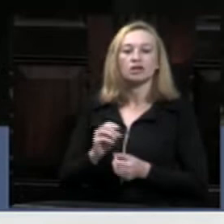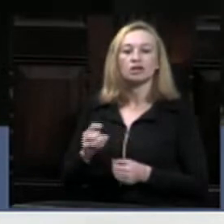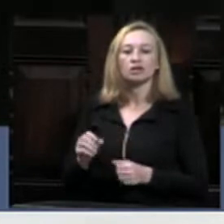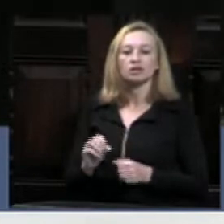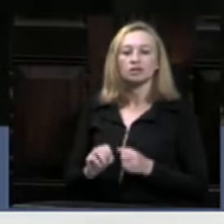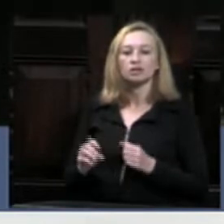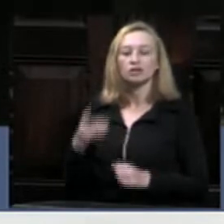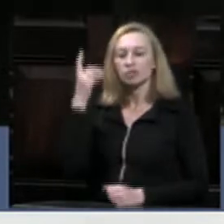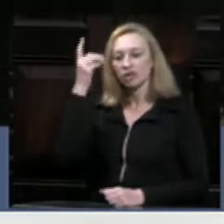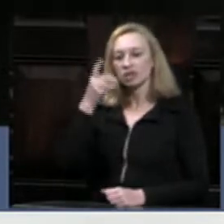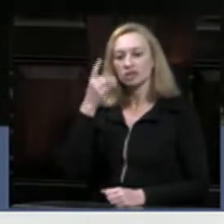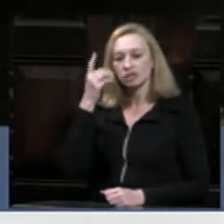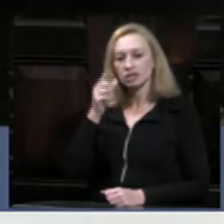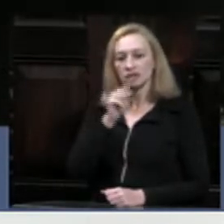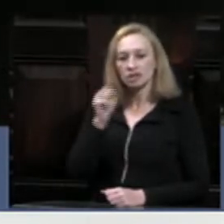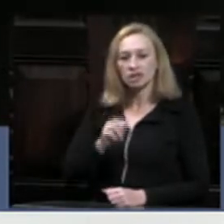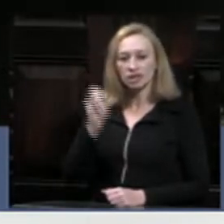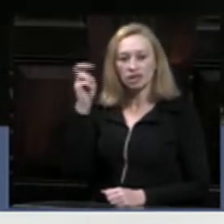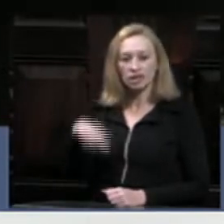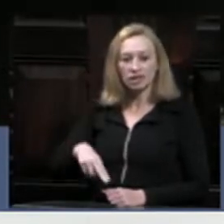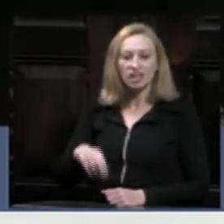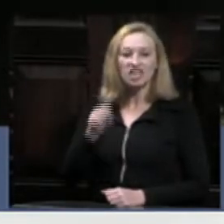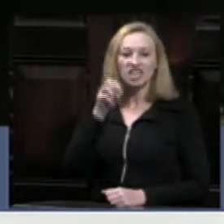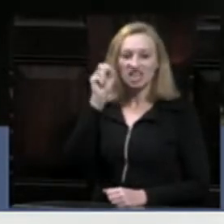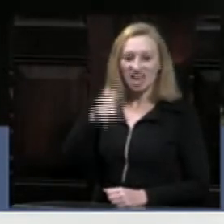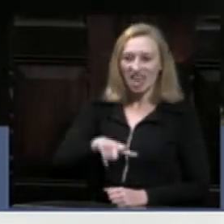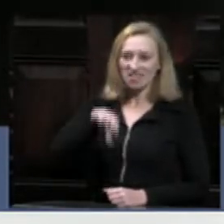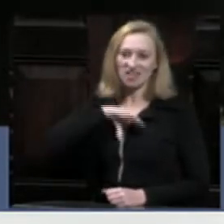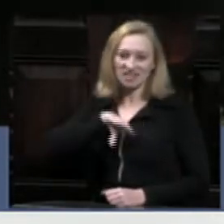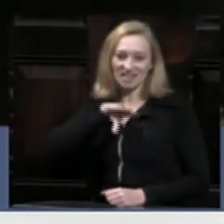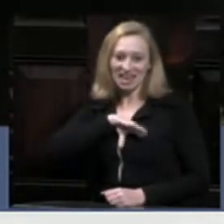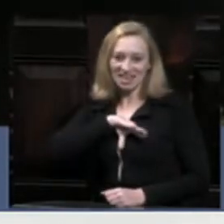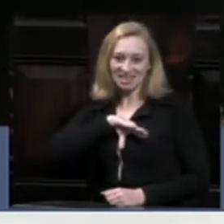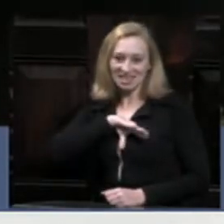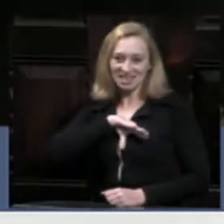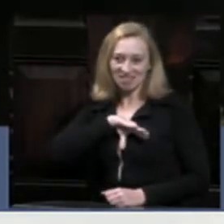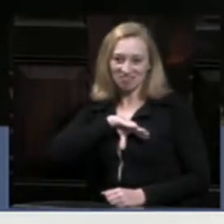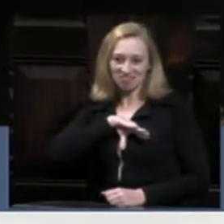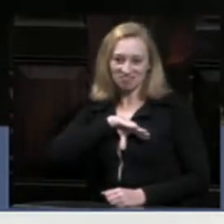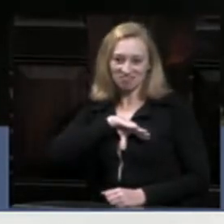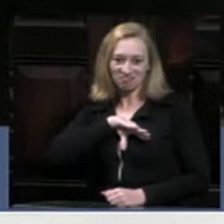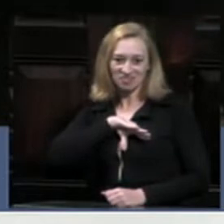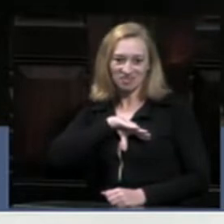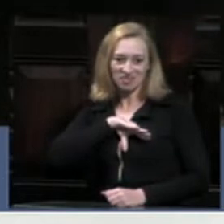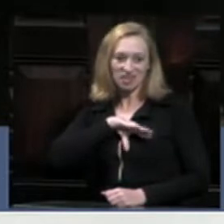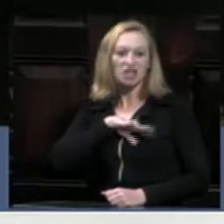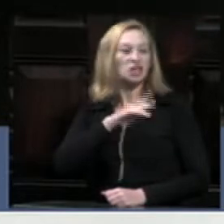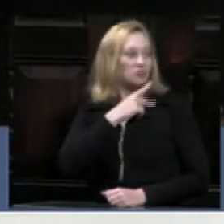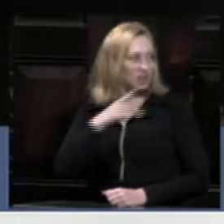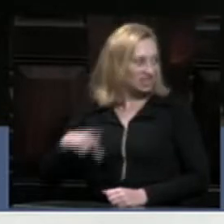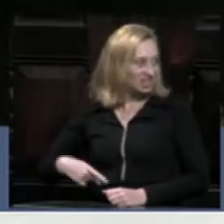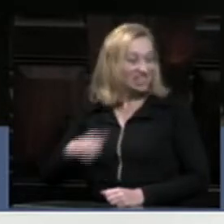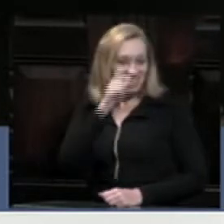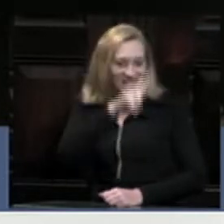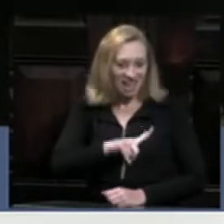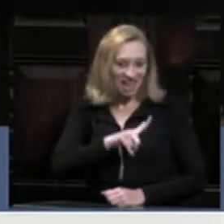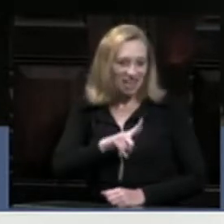que é vascaína, e de Vossa Excelência, que é flamenguista.